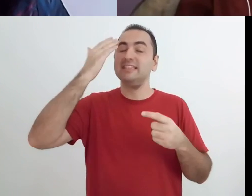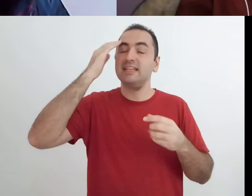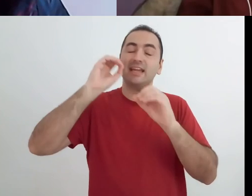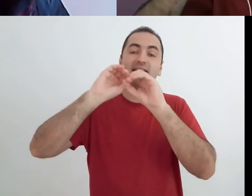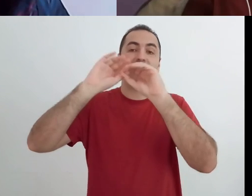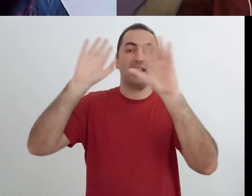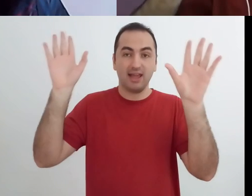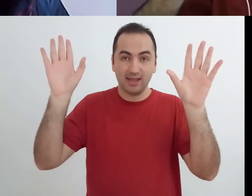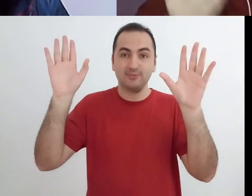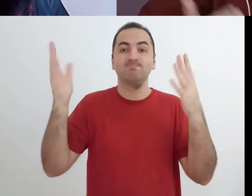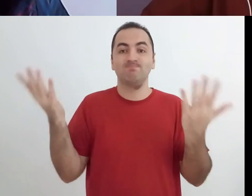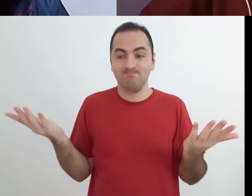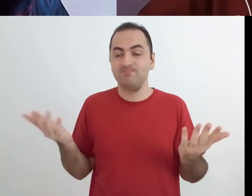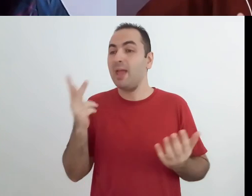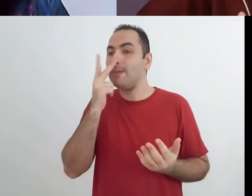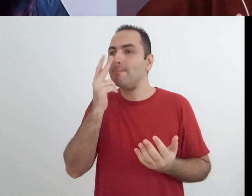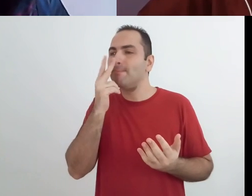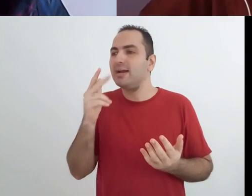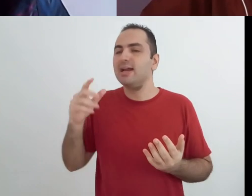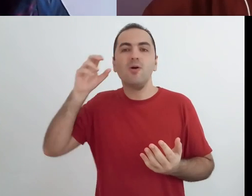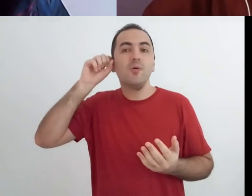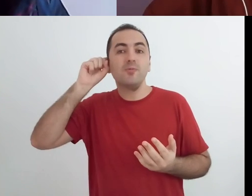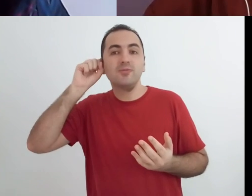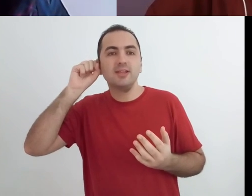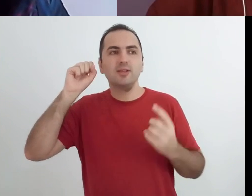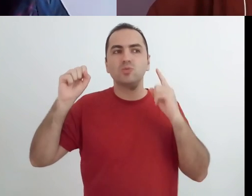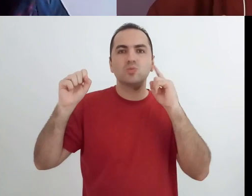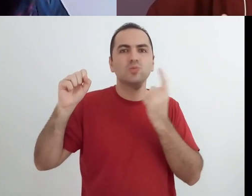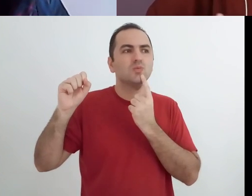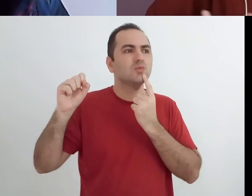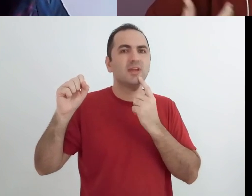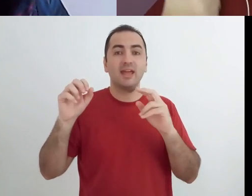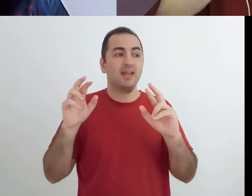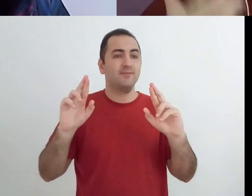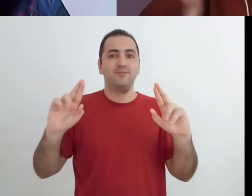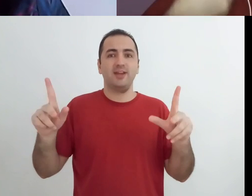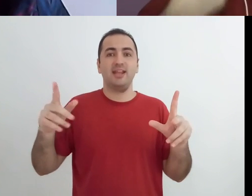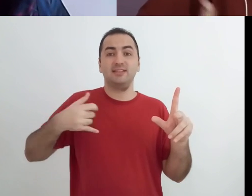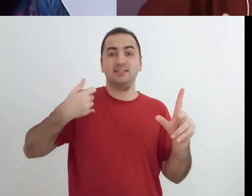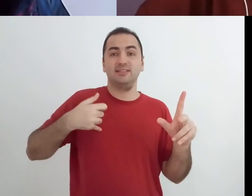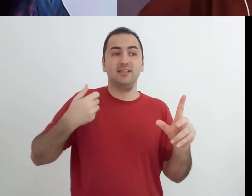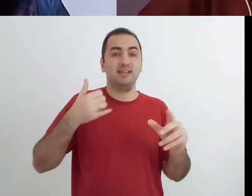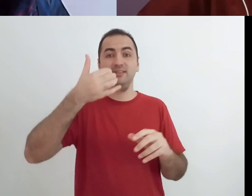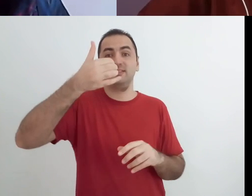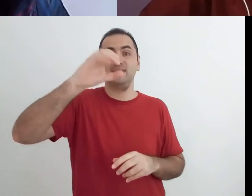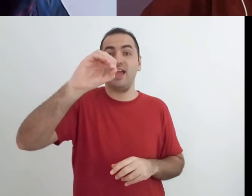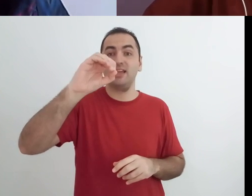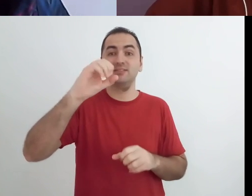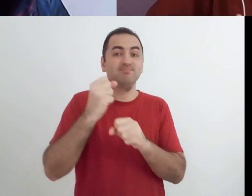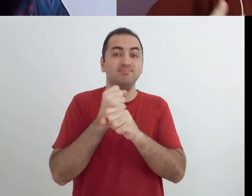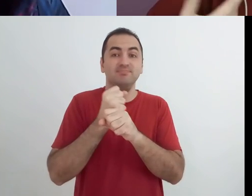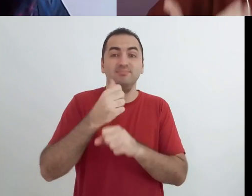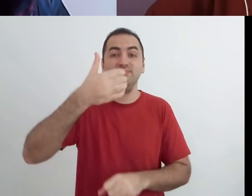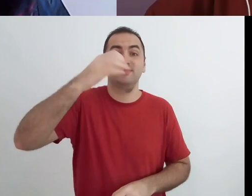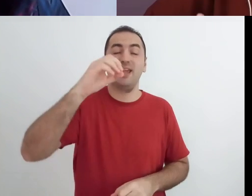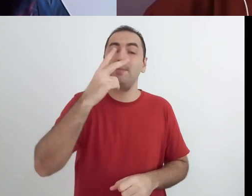diferença entre um e outro, quase 10 anos de diferença. Então, você imagina quanto esforço ela vai ter que fazer durante a